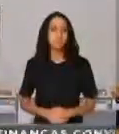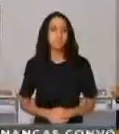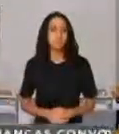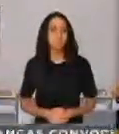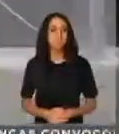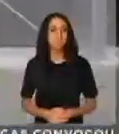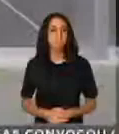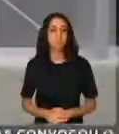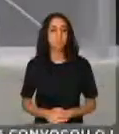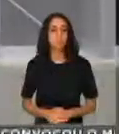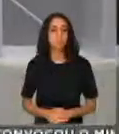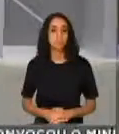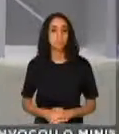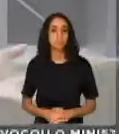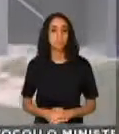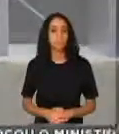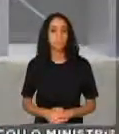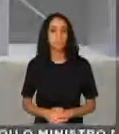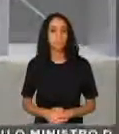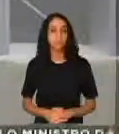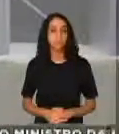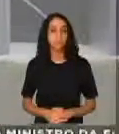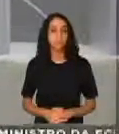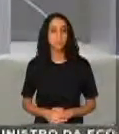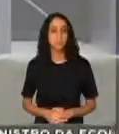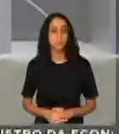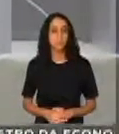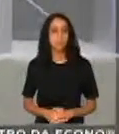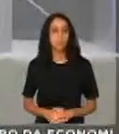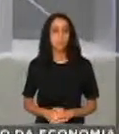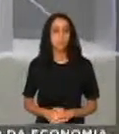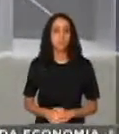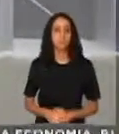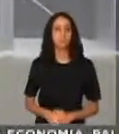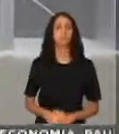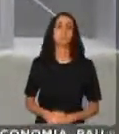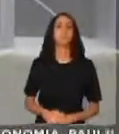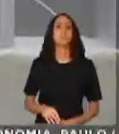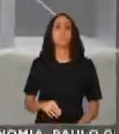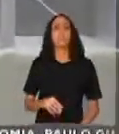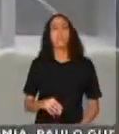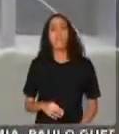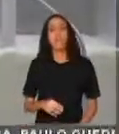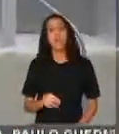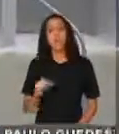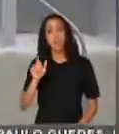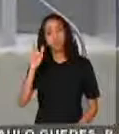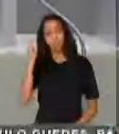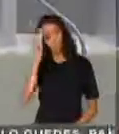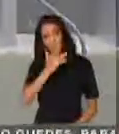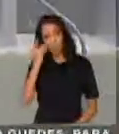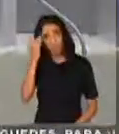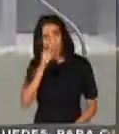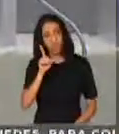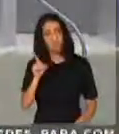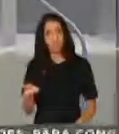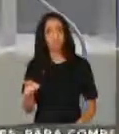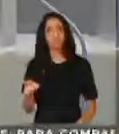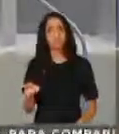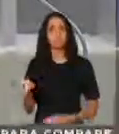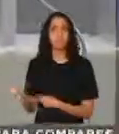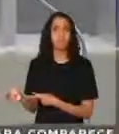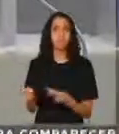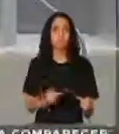da visita feita ao ex-ministro da Educação, Fernando Haddad, que esteve na sexta-feira lá